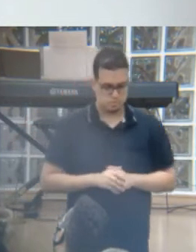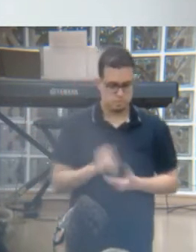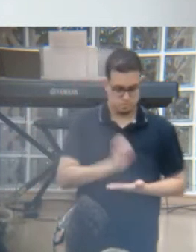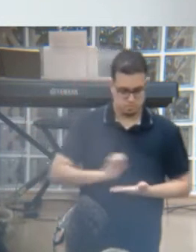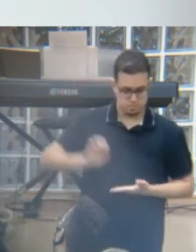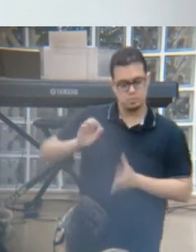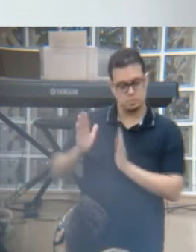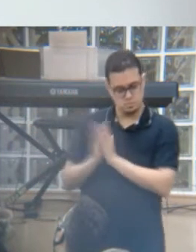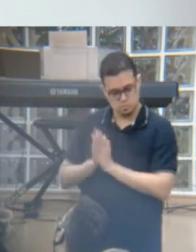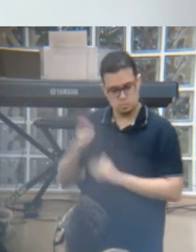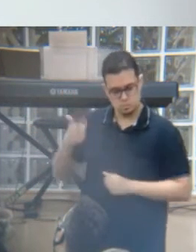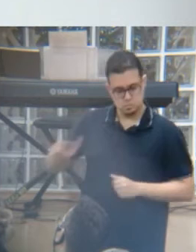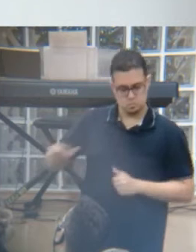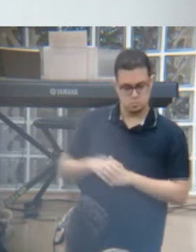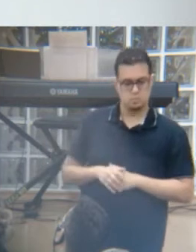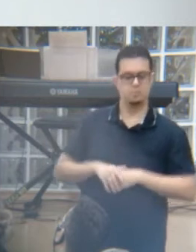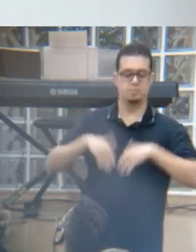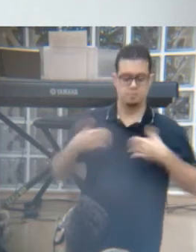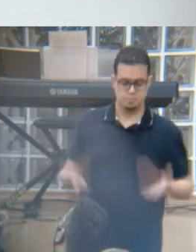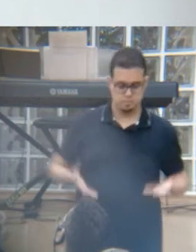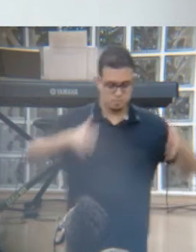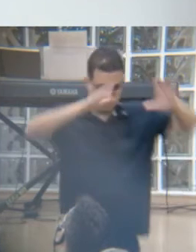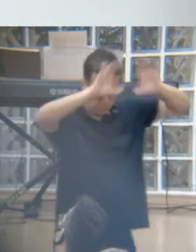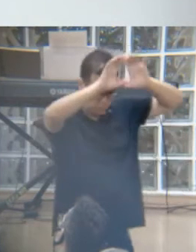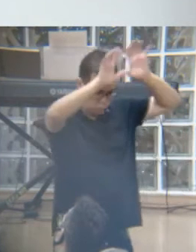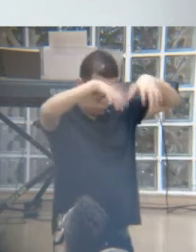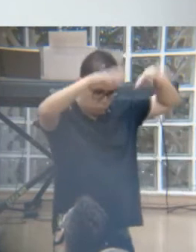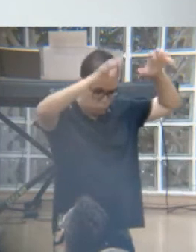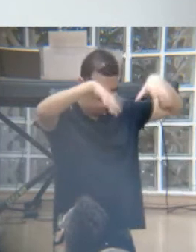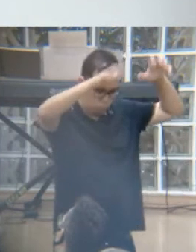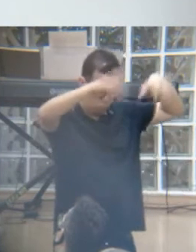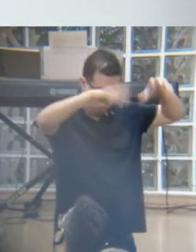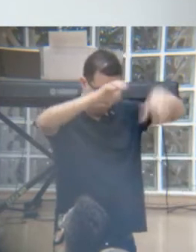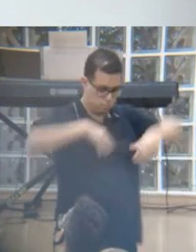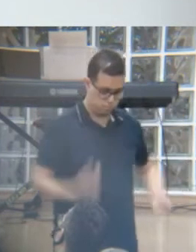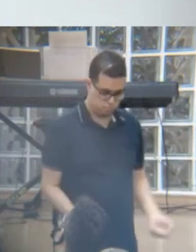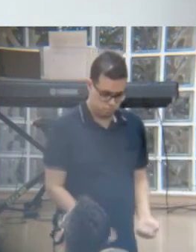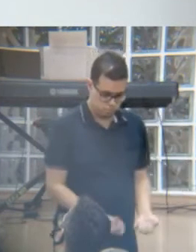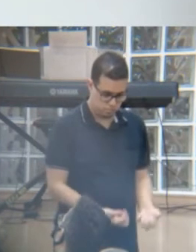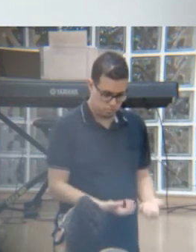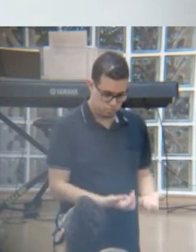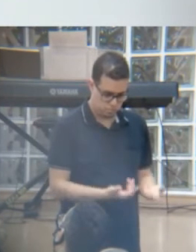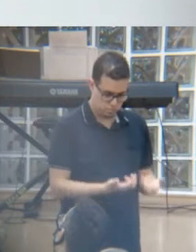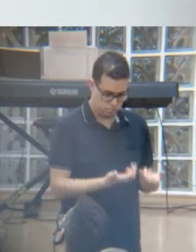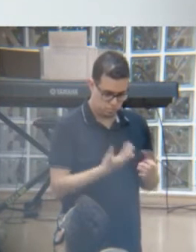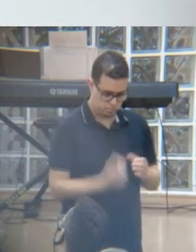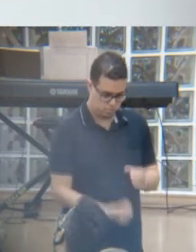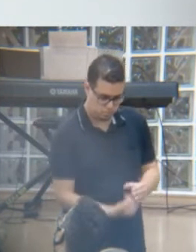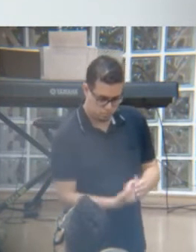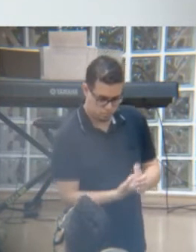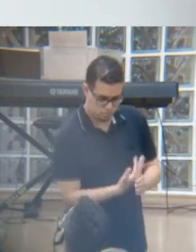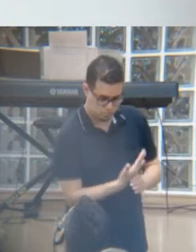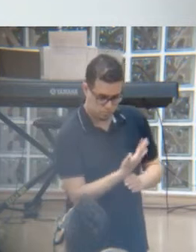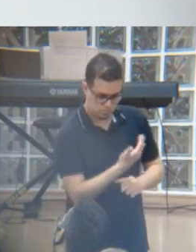E o céu deu a chuva, e a terra fez germinar os seus frutos. Podemos ir mais adiante. A